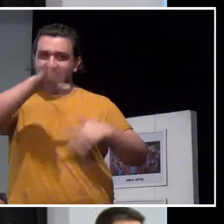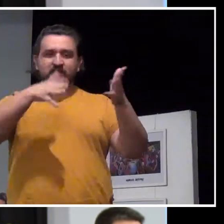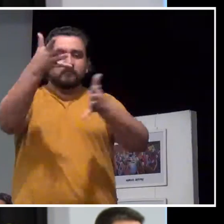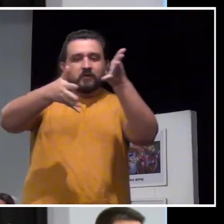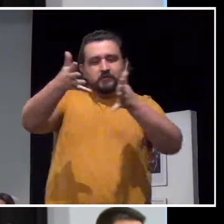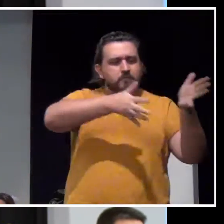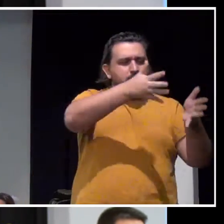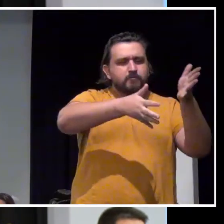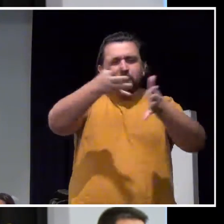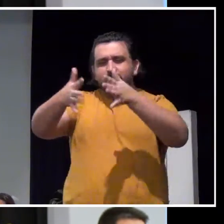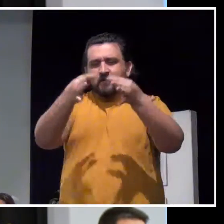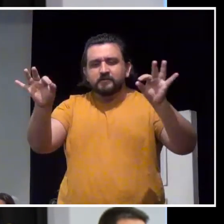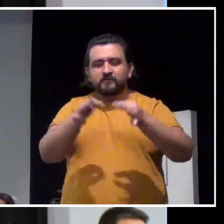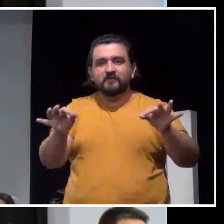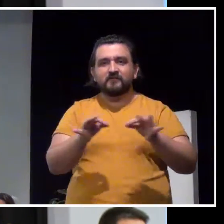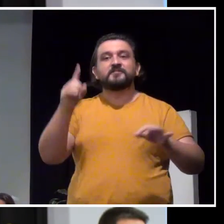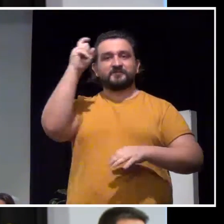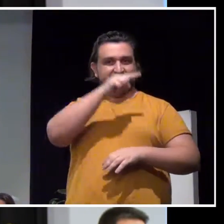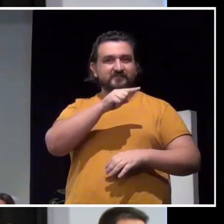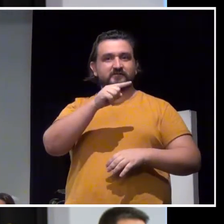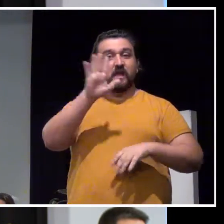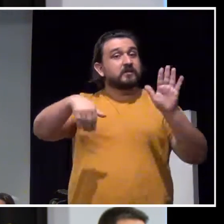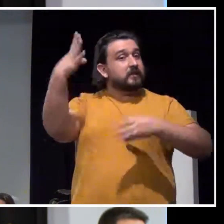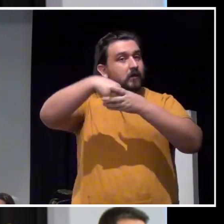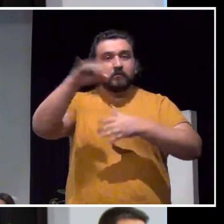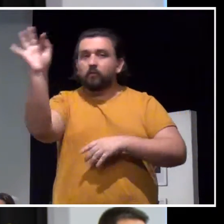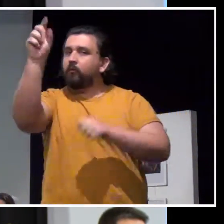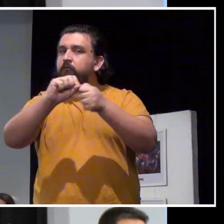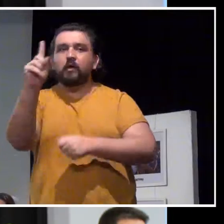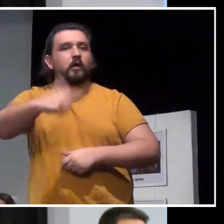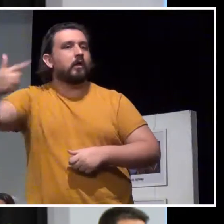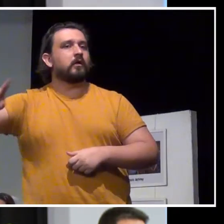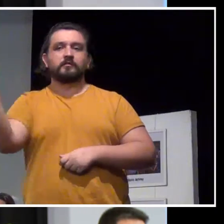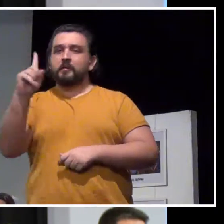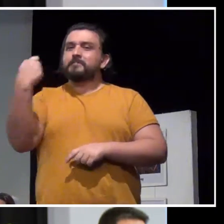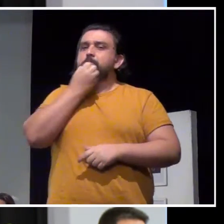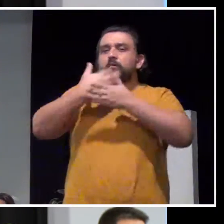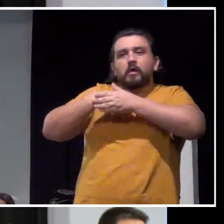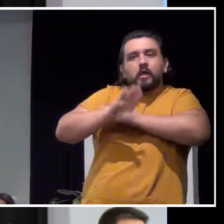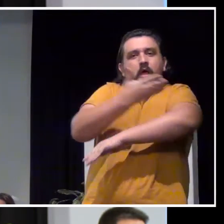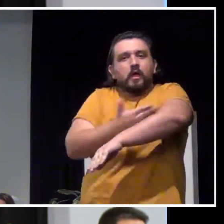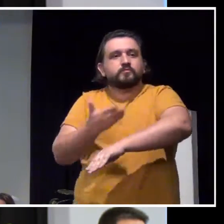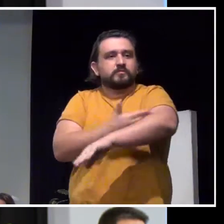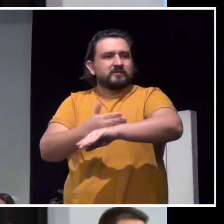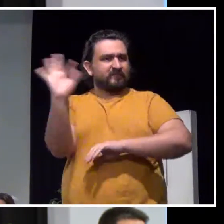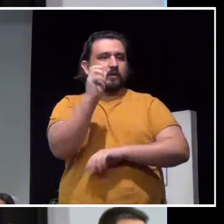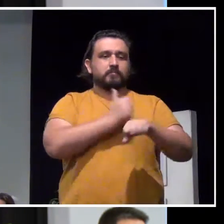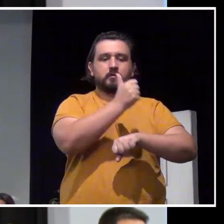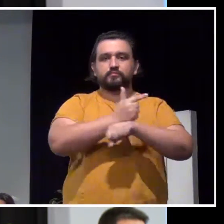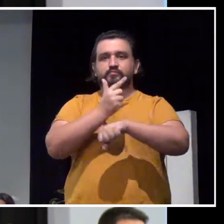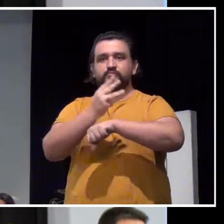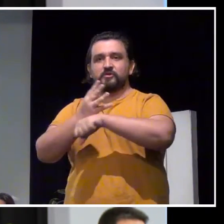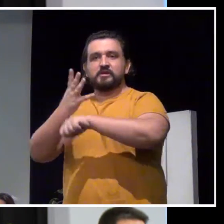seu argumento em língua de sinais, que é de difícil sustentação e que a gente, no dia a dia da faculdade, não faz